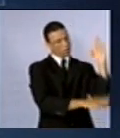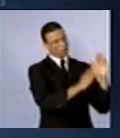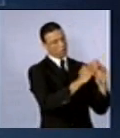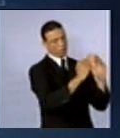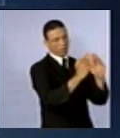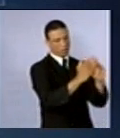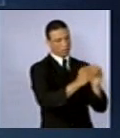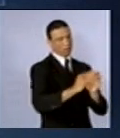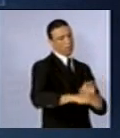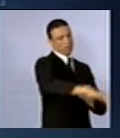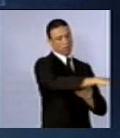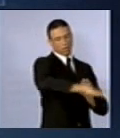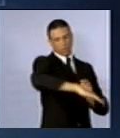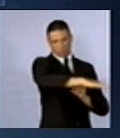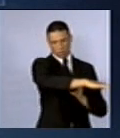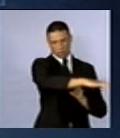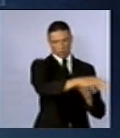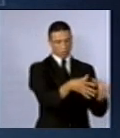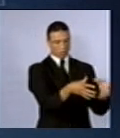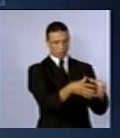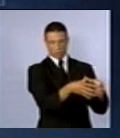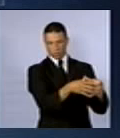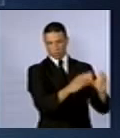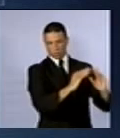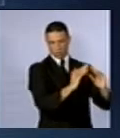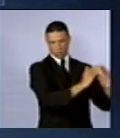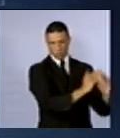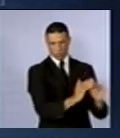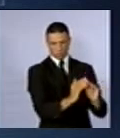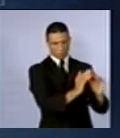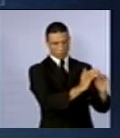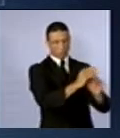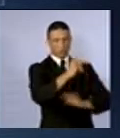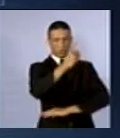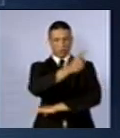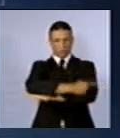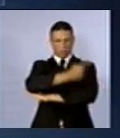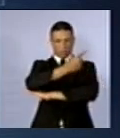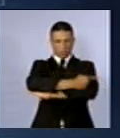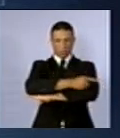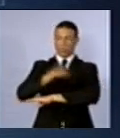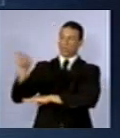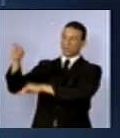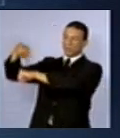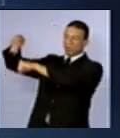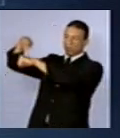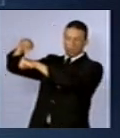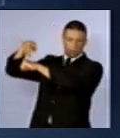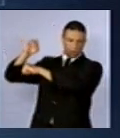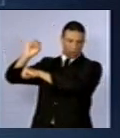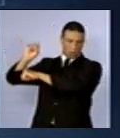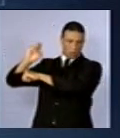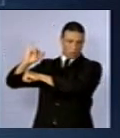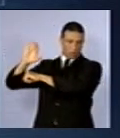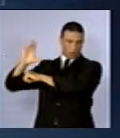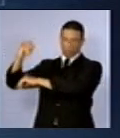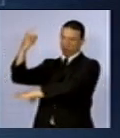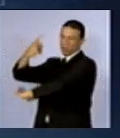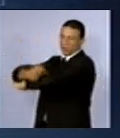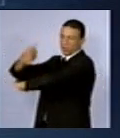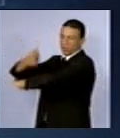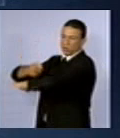habitacionais. Isso é um condomínio na Suíça, com uma linha de 380